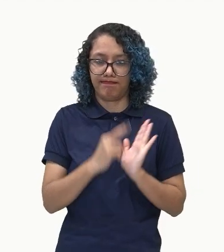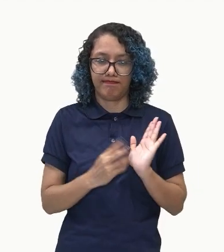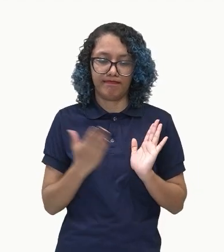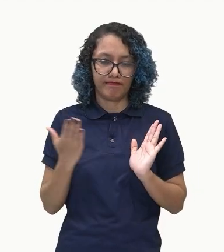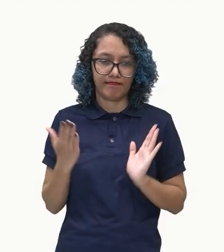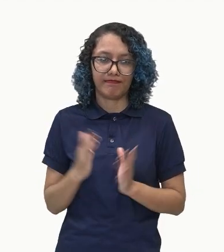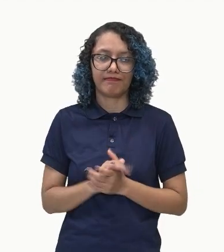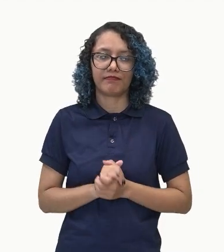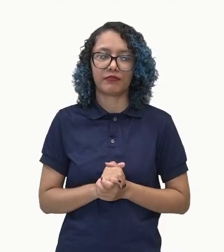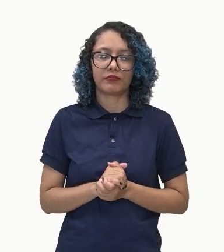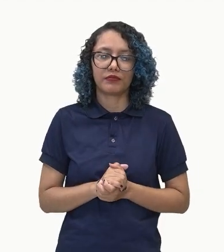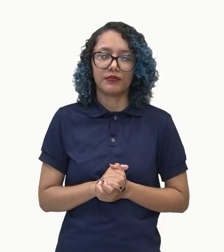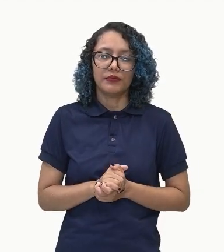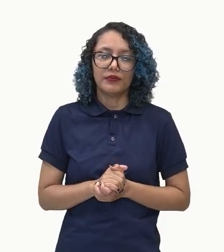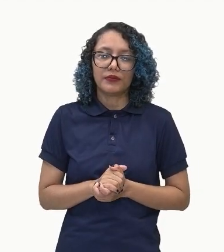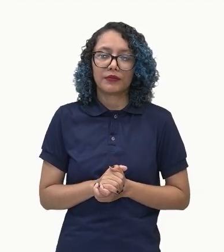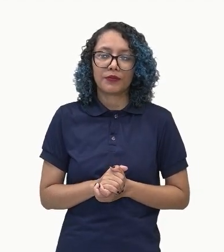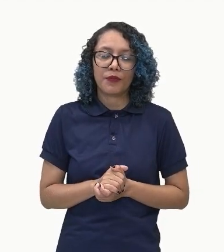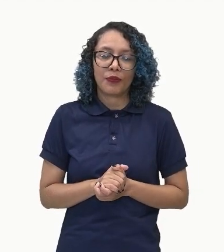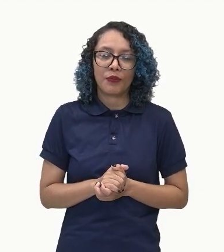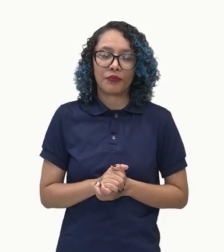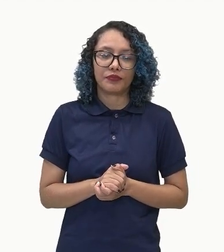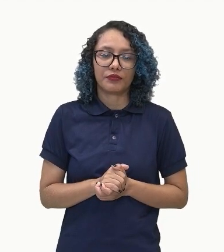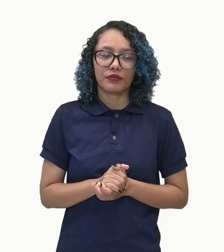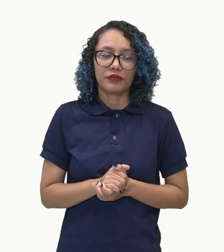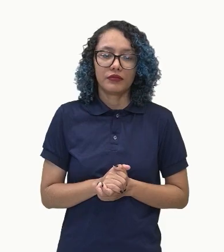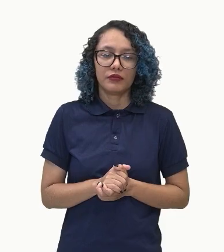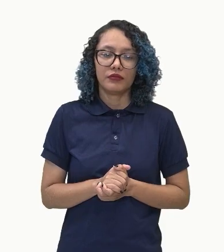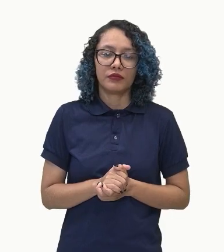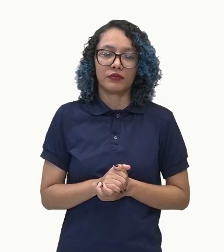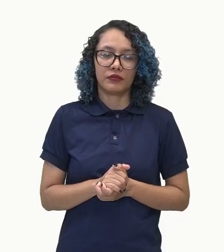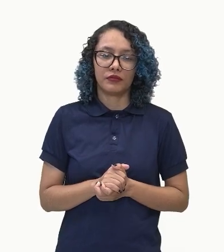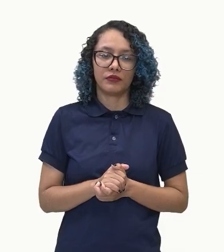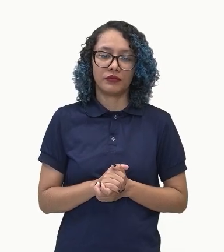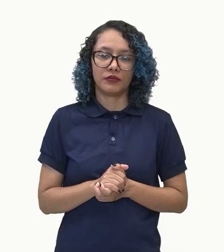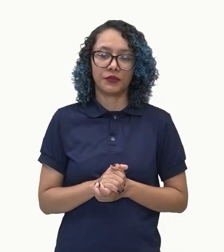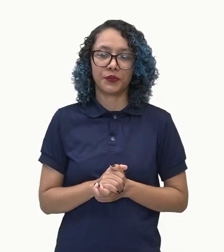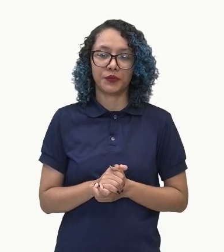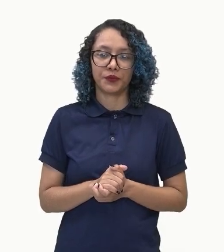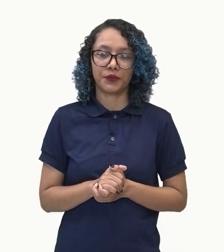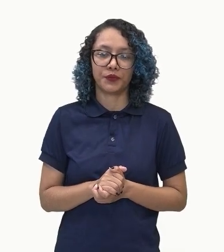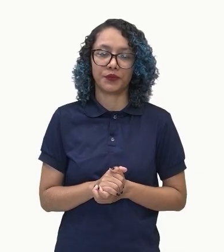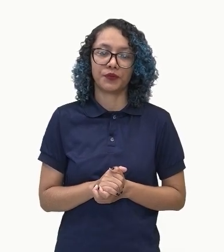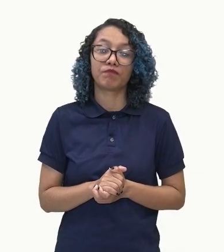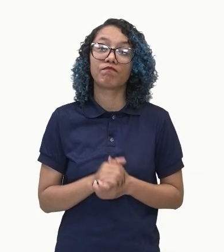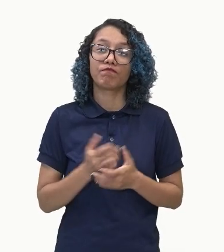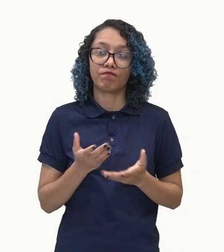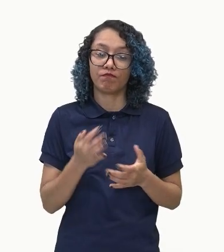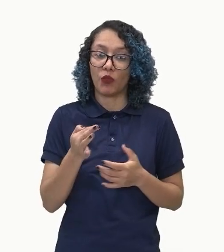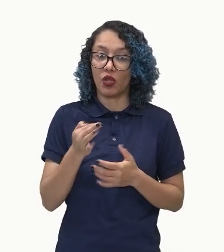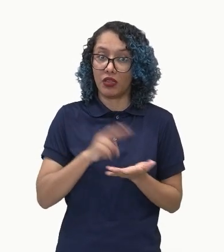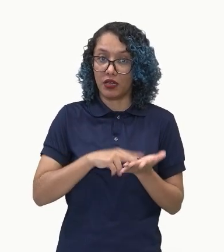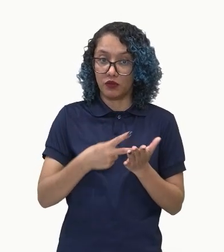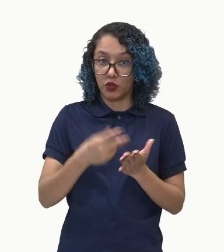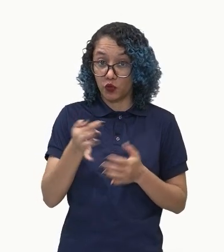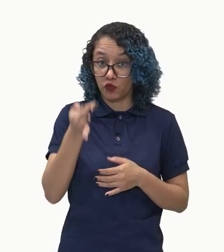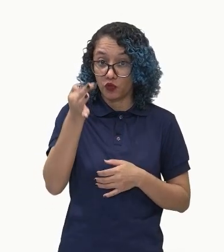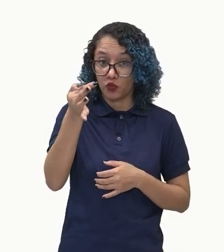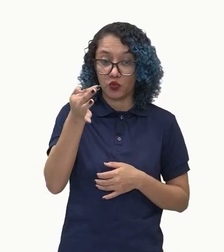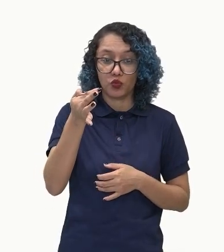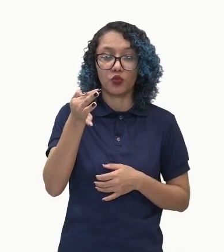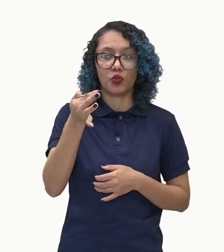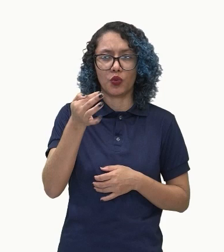space and a guide will be necessary. Então, no futuro, né, as